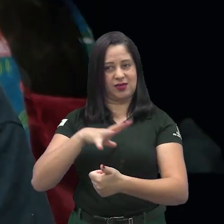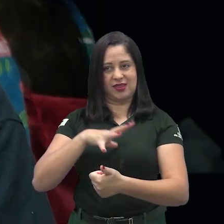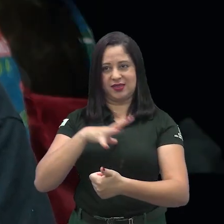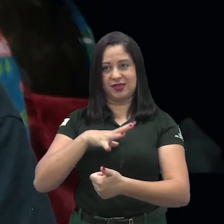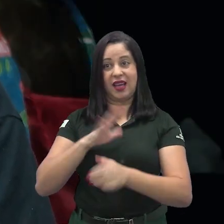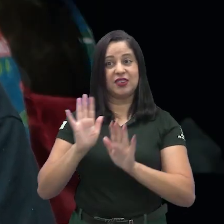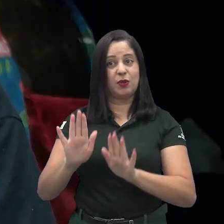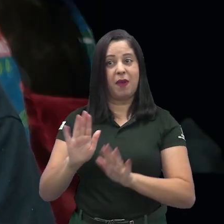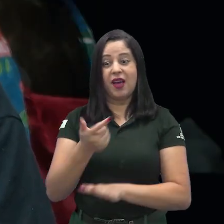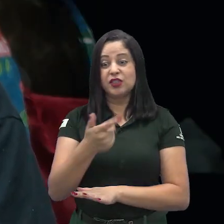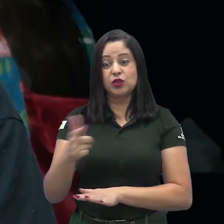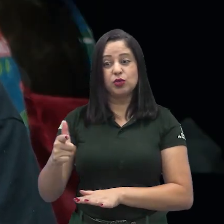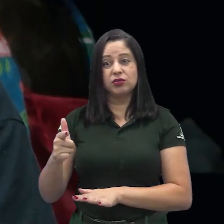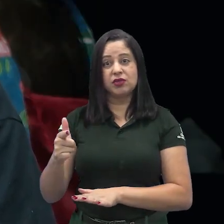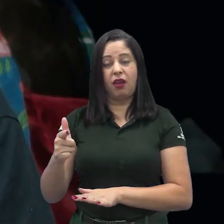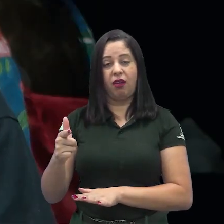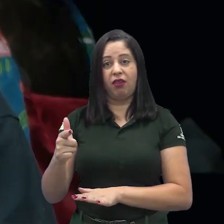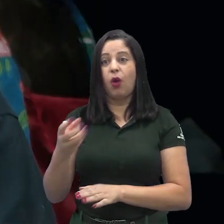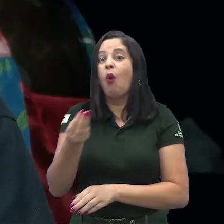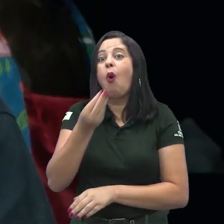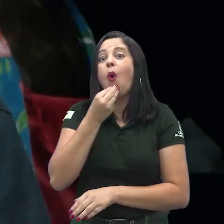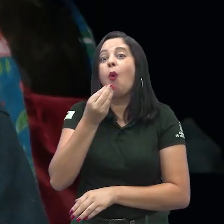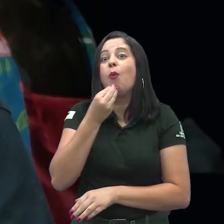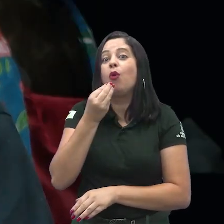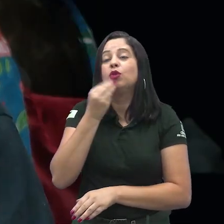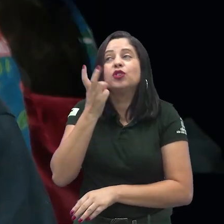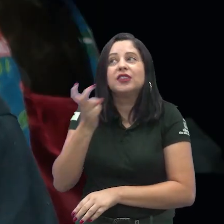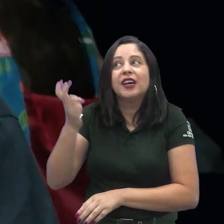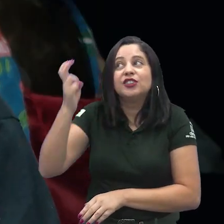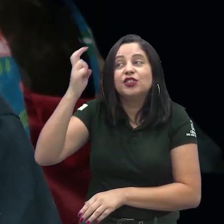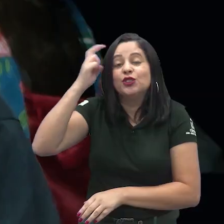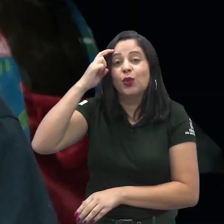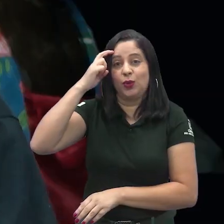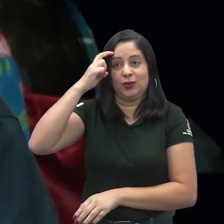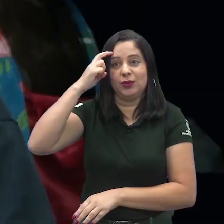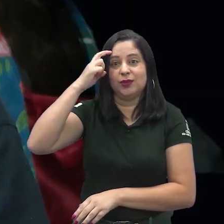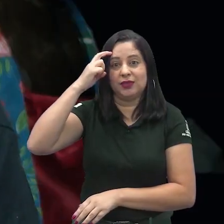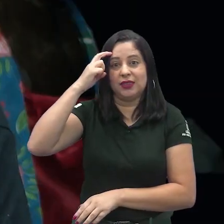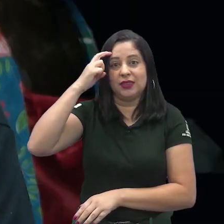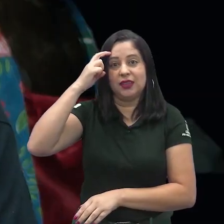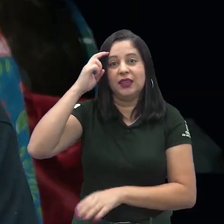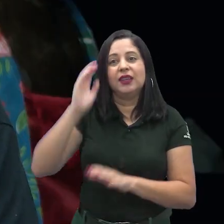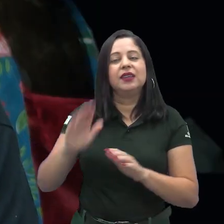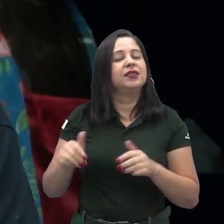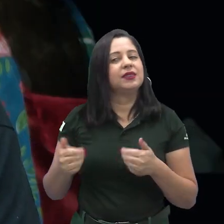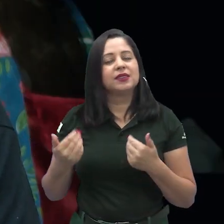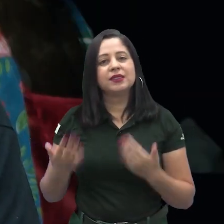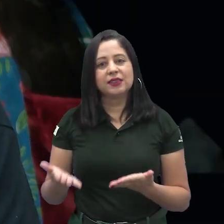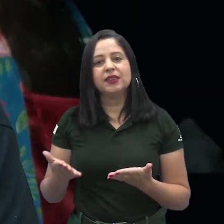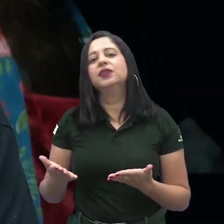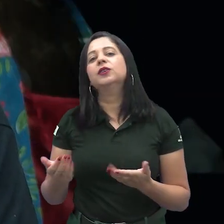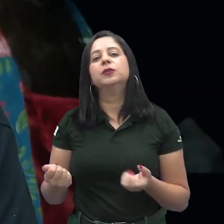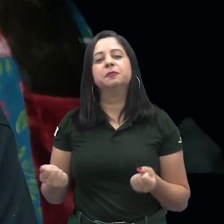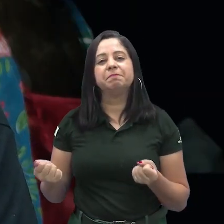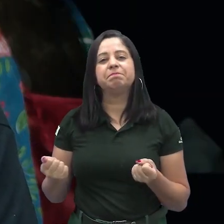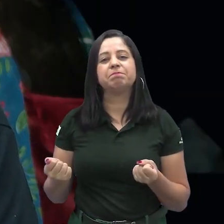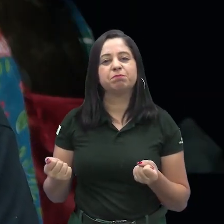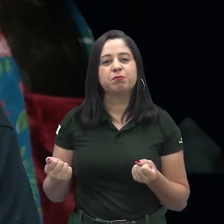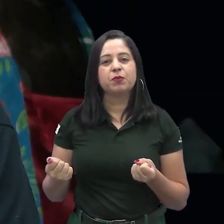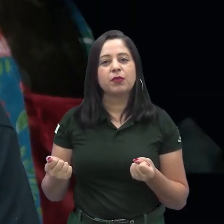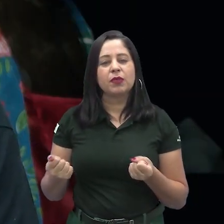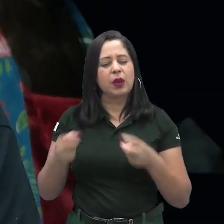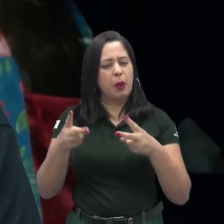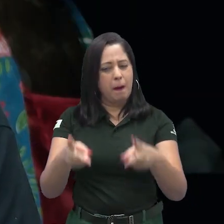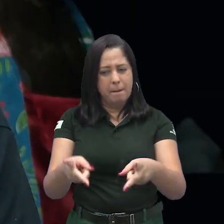cultura. É como se fossem viver fora desse lugar, né? Então,